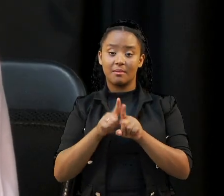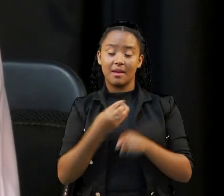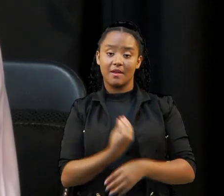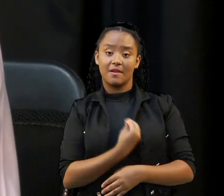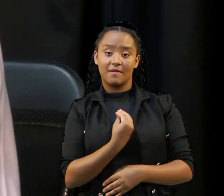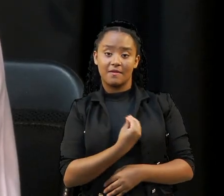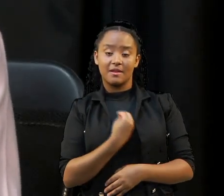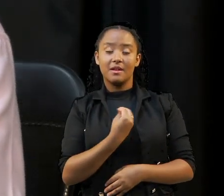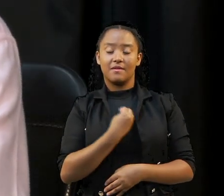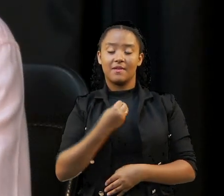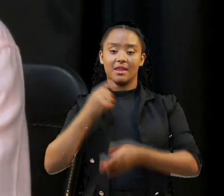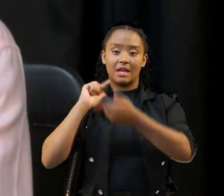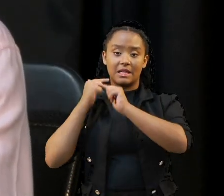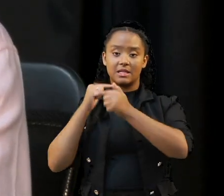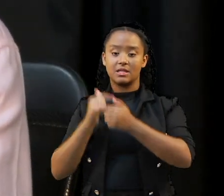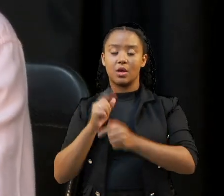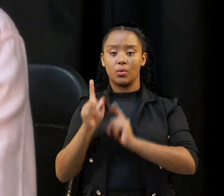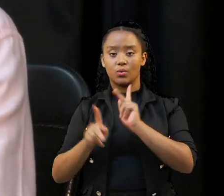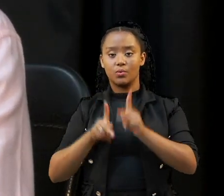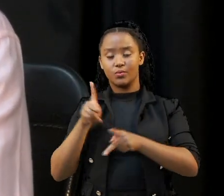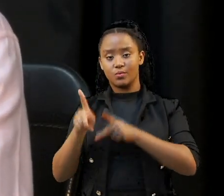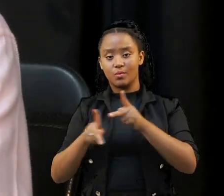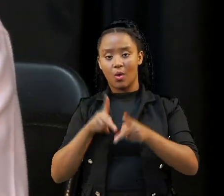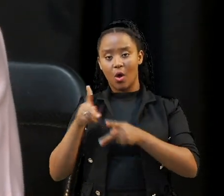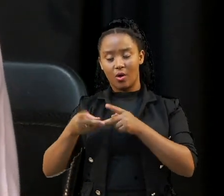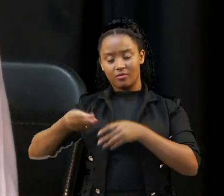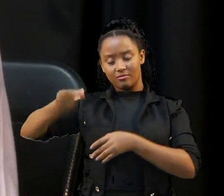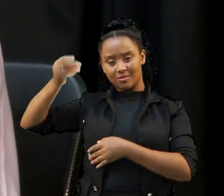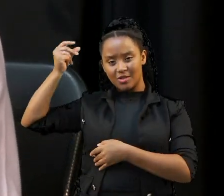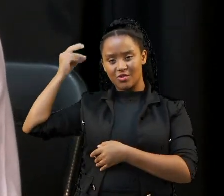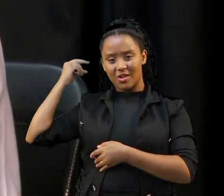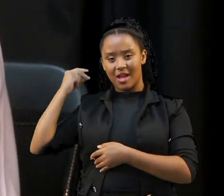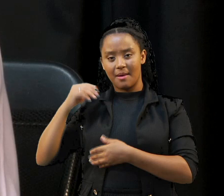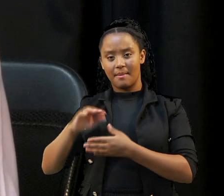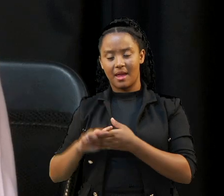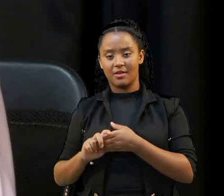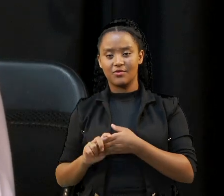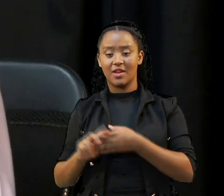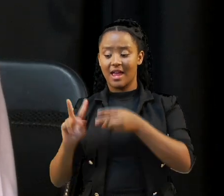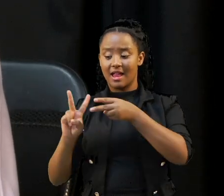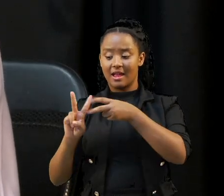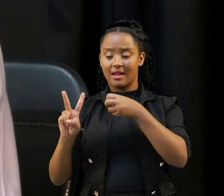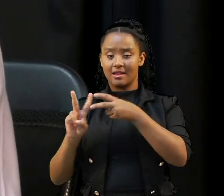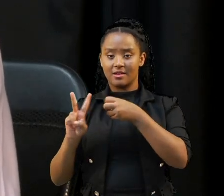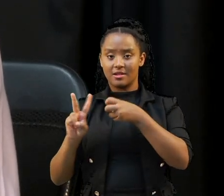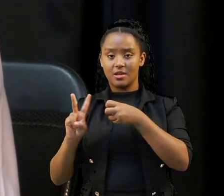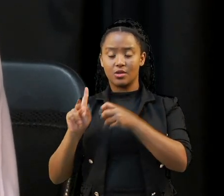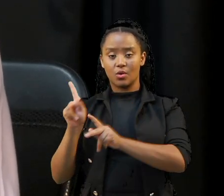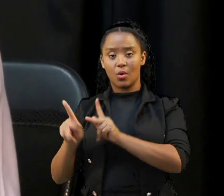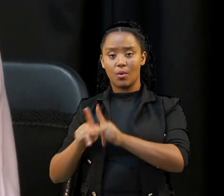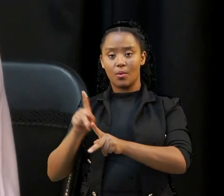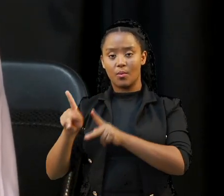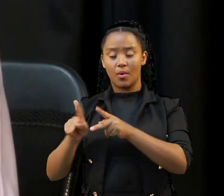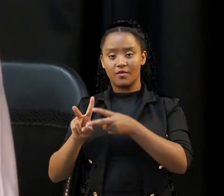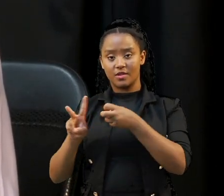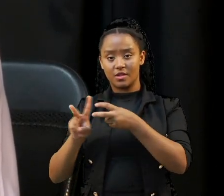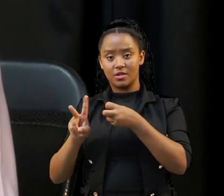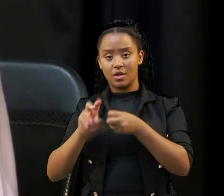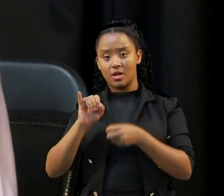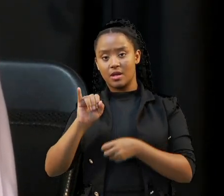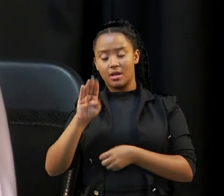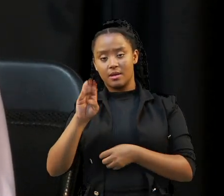originários. Como pessoa indígena, foi acolhida na comunidade Cauã-Poti-Guarani, dos povos indígenas